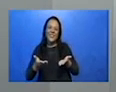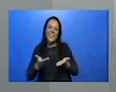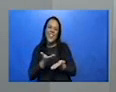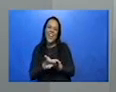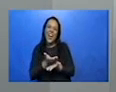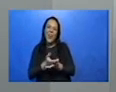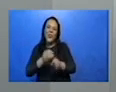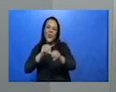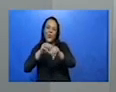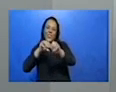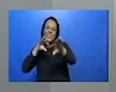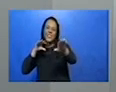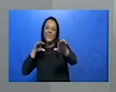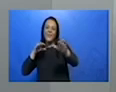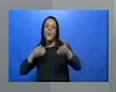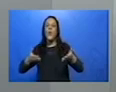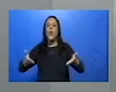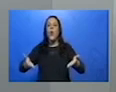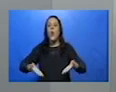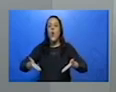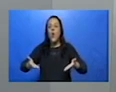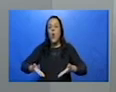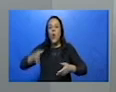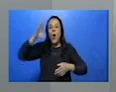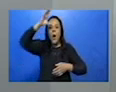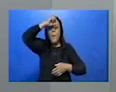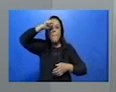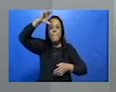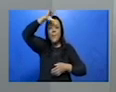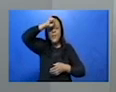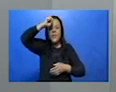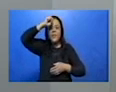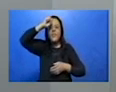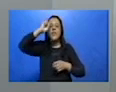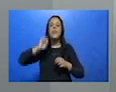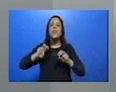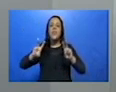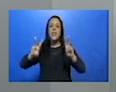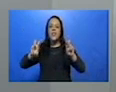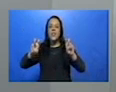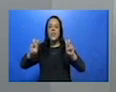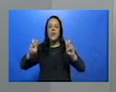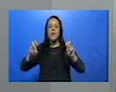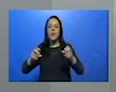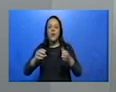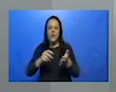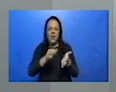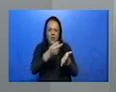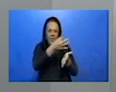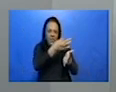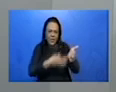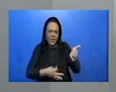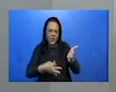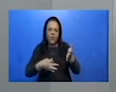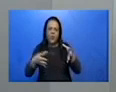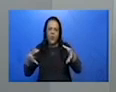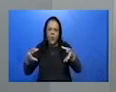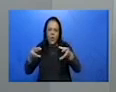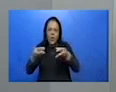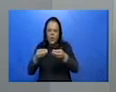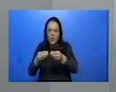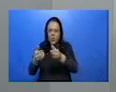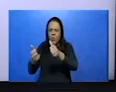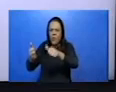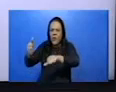videoaula. Hoje nós vamos estudar um pouco mais sobre resenha. A gente já viu em outras aulas um pouquinho sobre esse